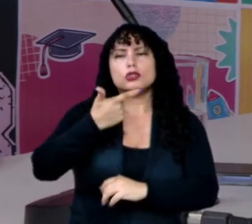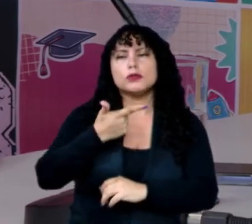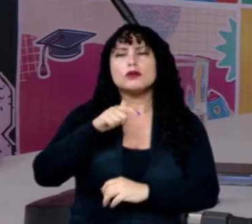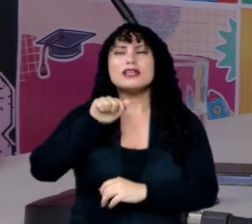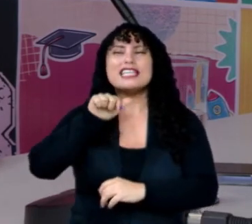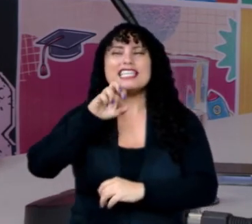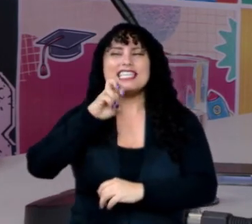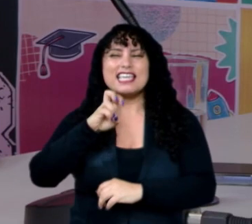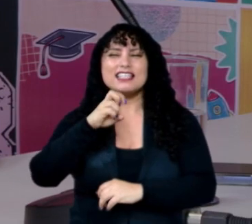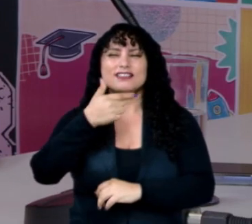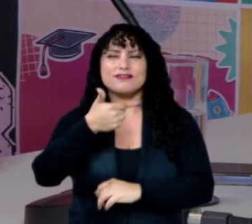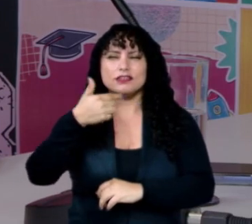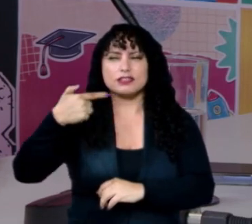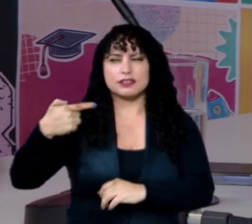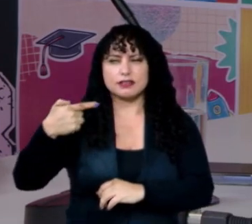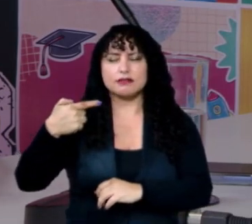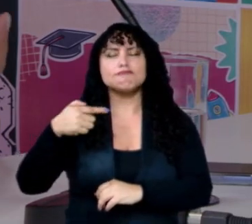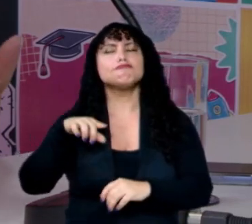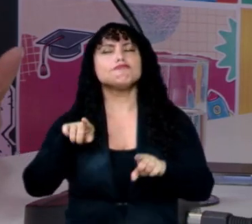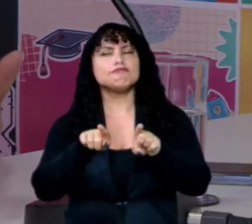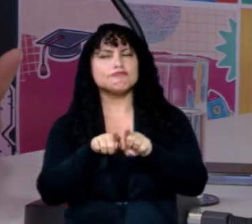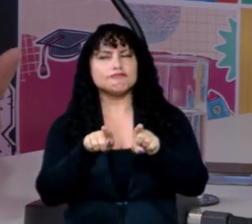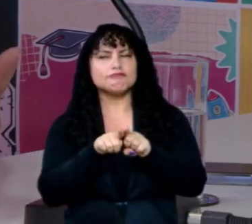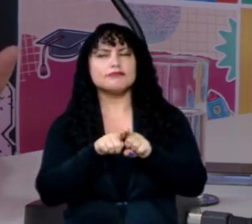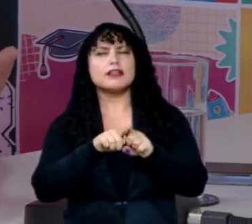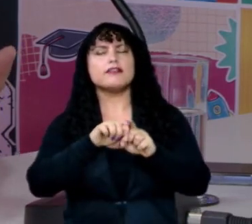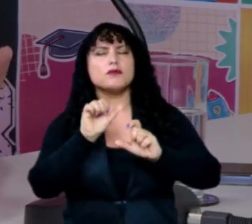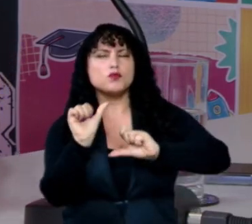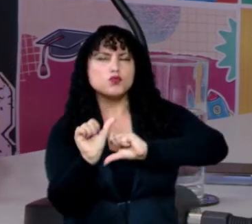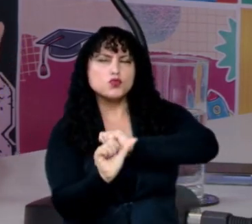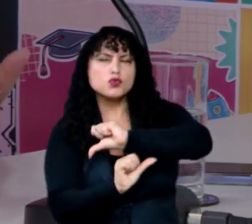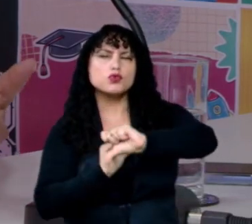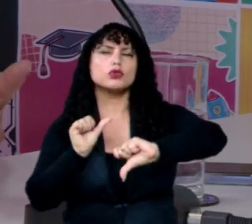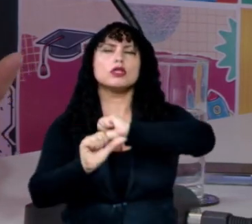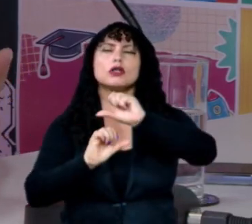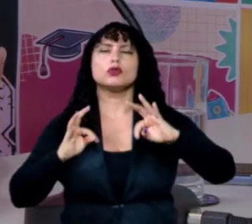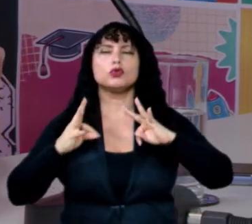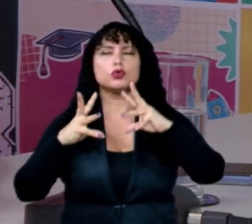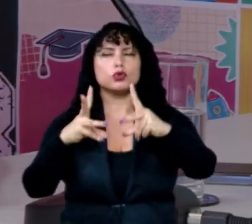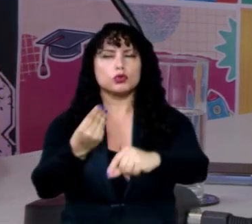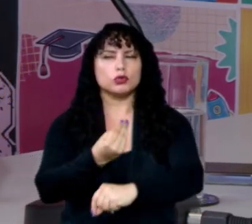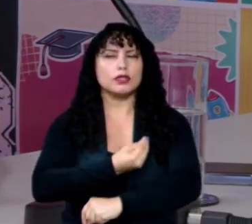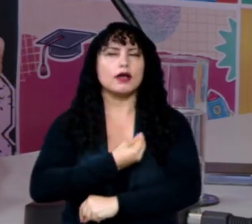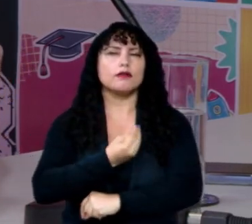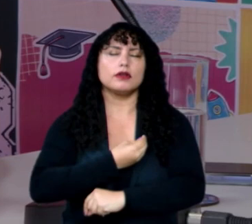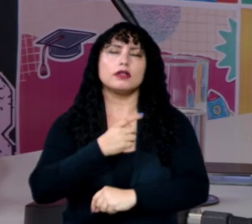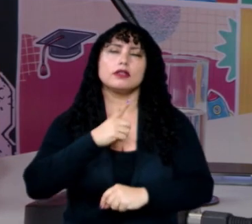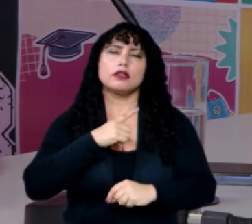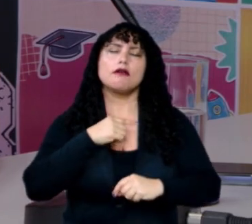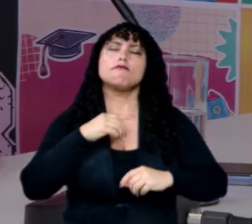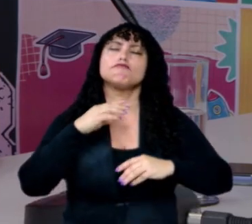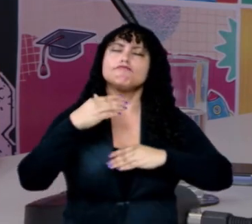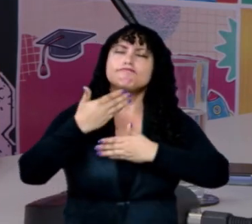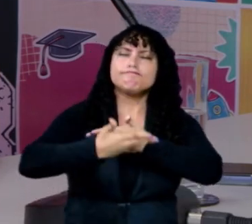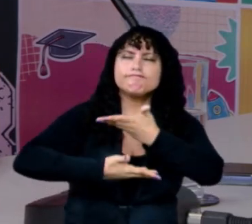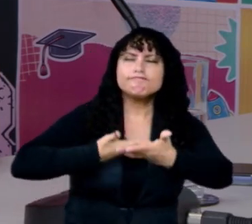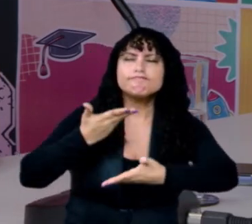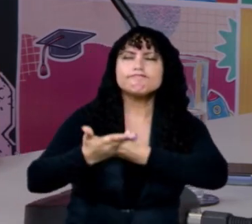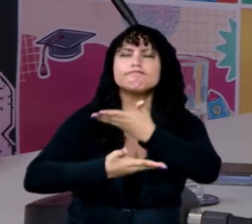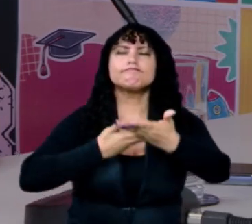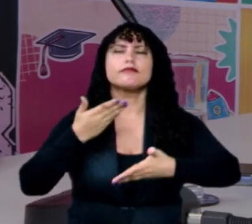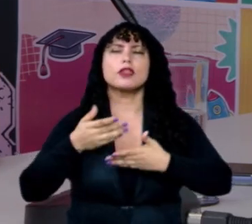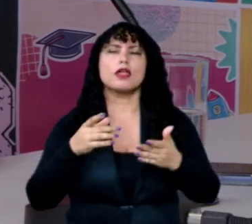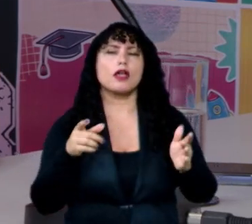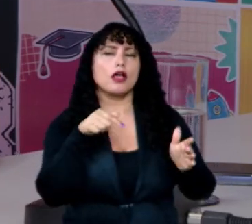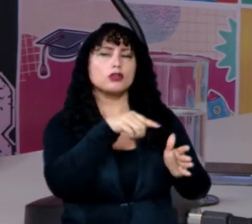12.527, ela também vem se aprimorando, né? Como tudo na vida. Ela tem o seu dinamismo, a sua essência